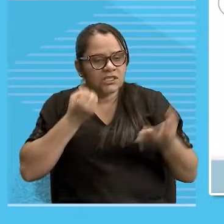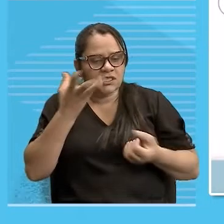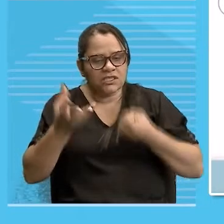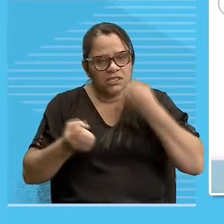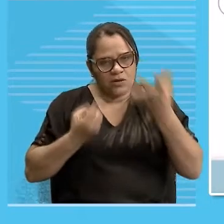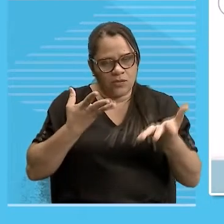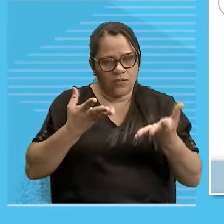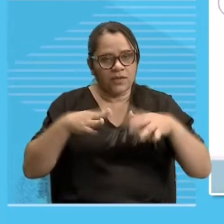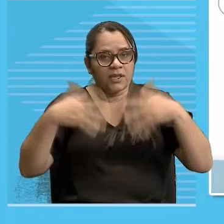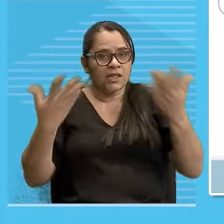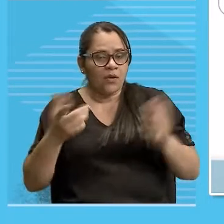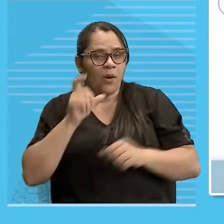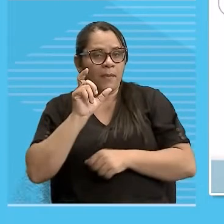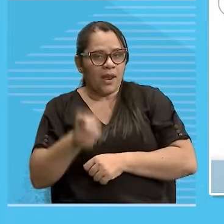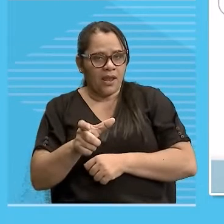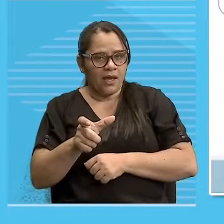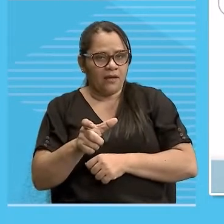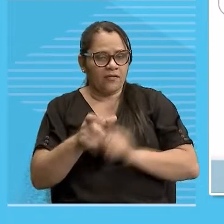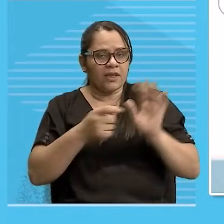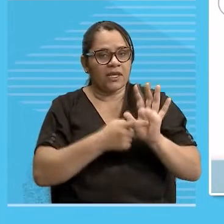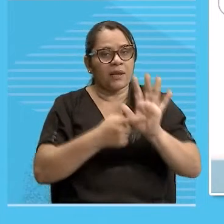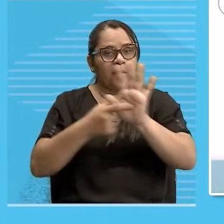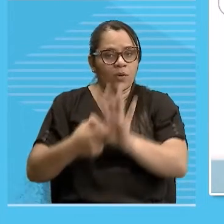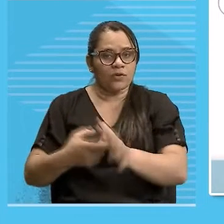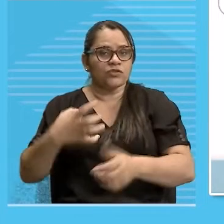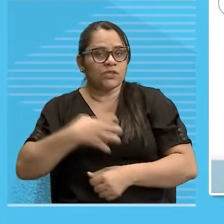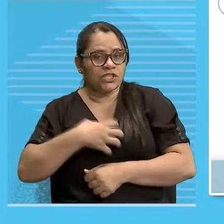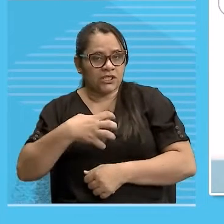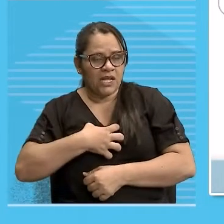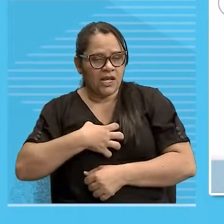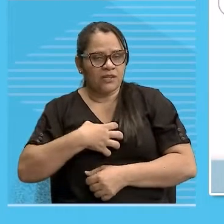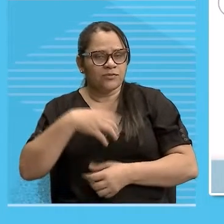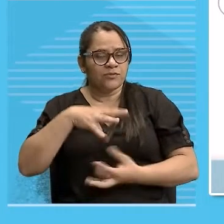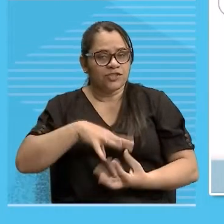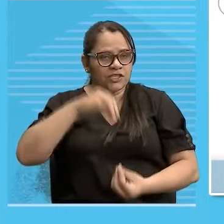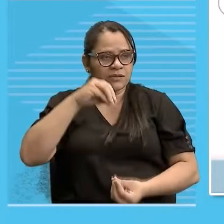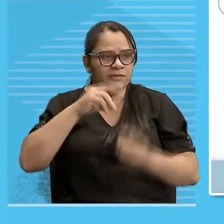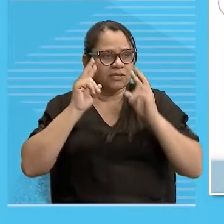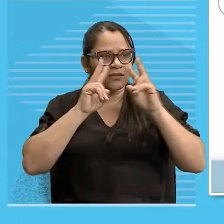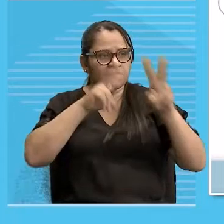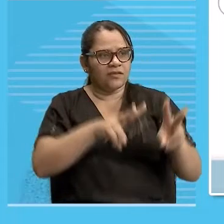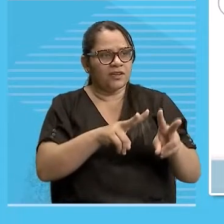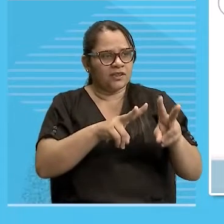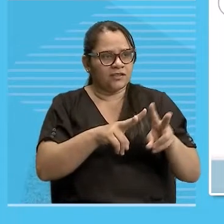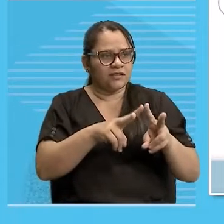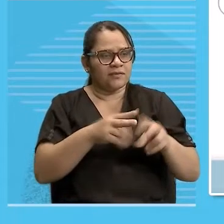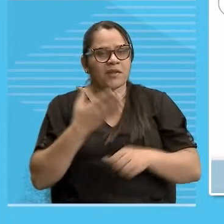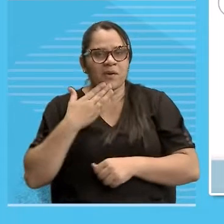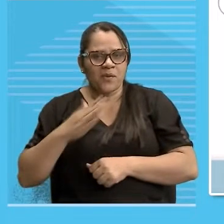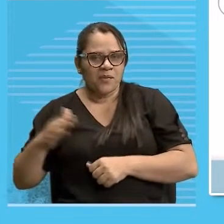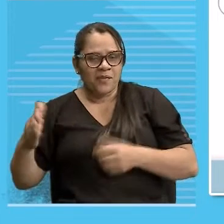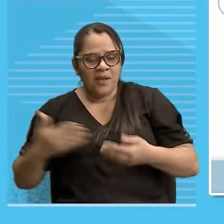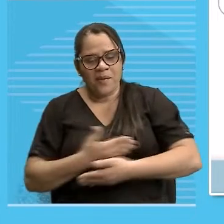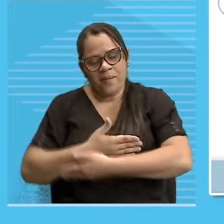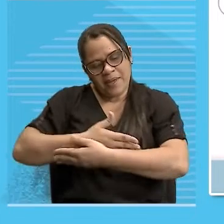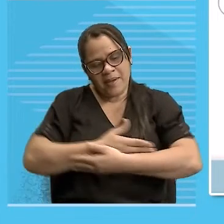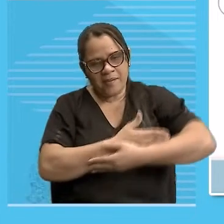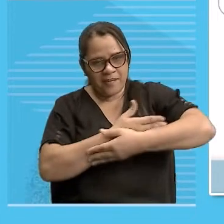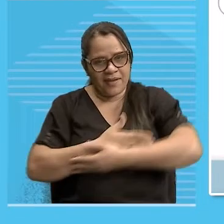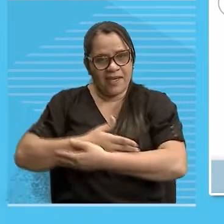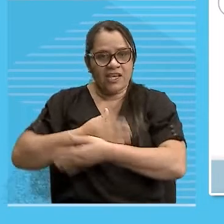tem o propósito aí de marcar um estado de espírito. Bebezinho empolgado aí dançando. Ihu! Clima